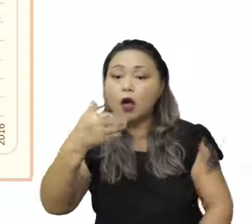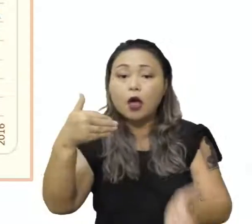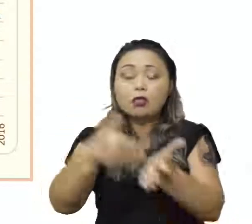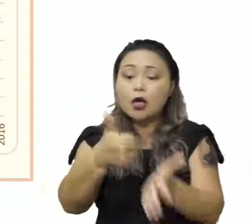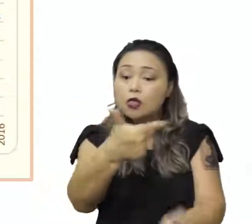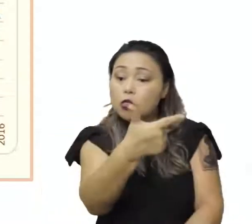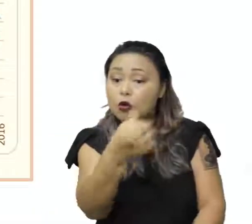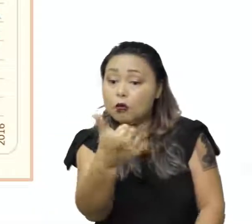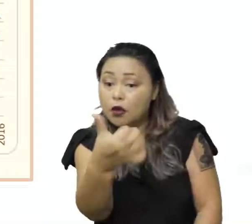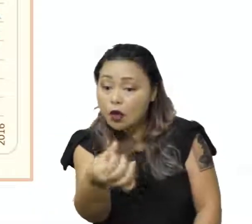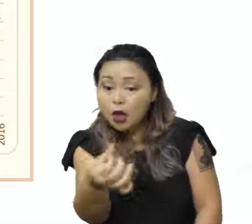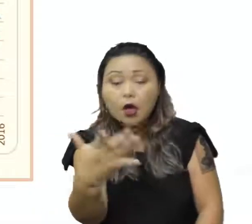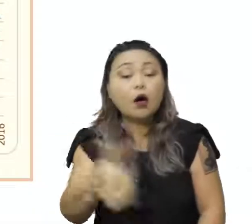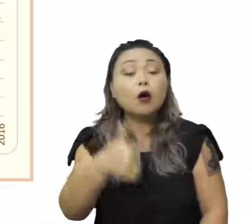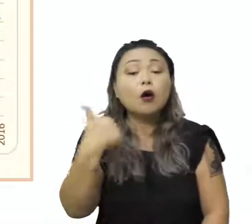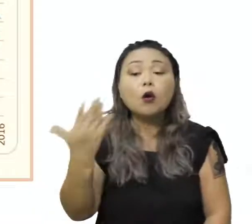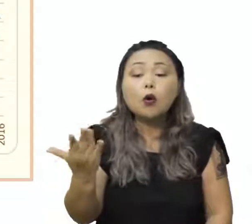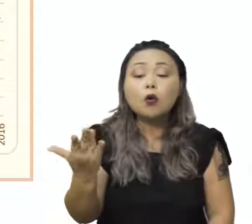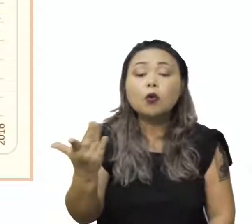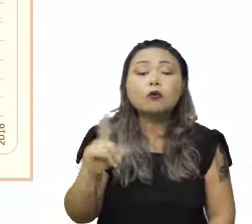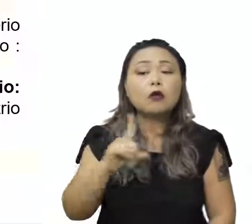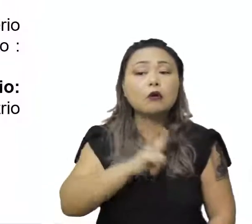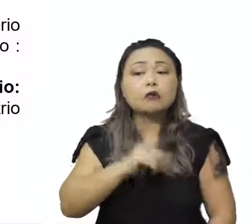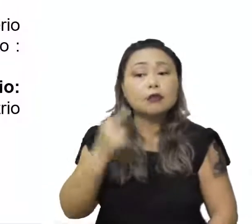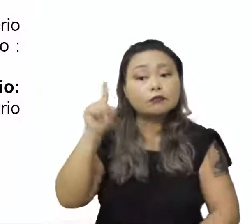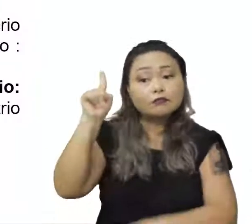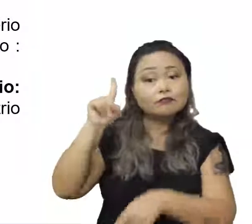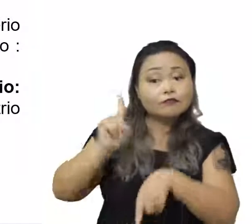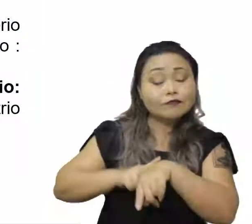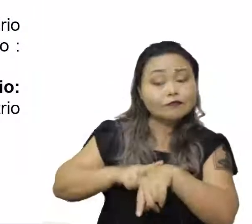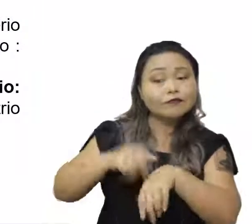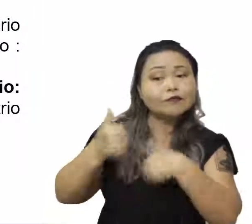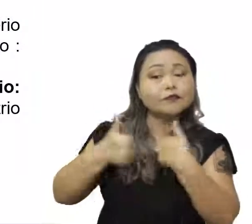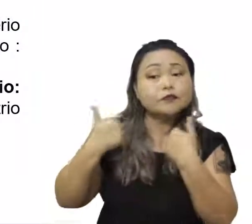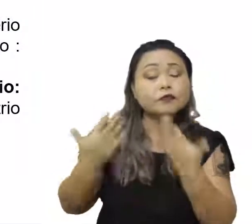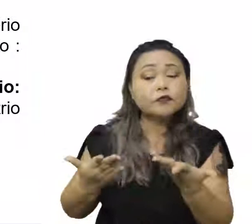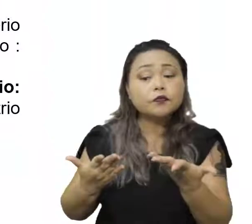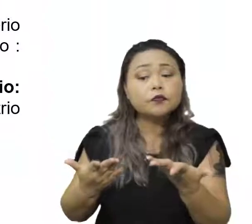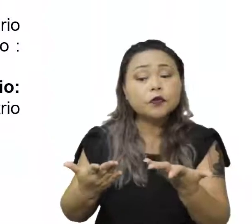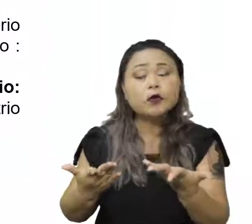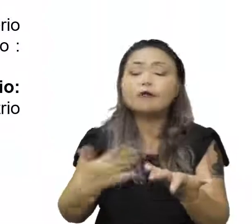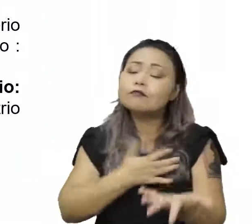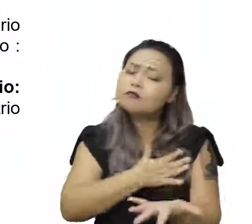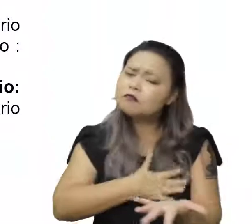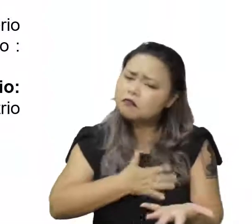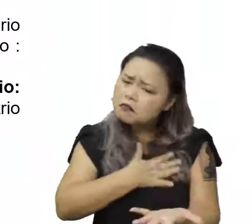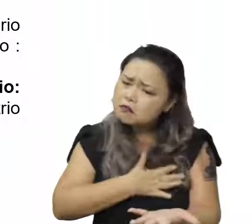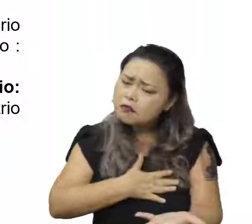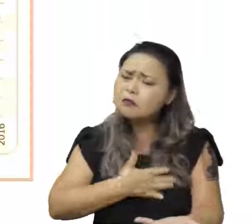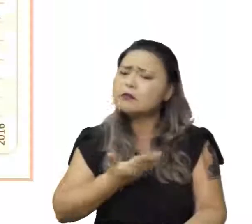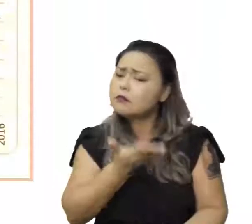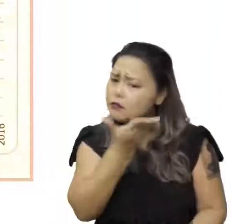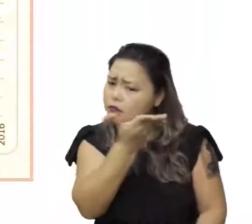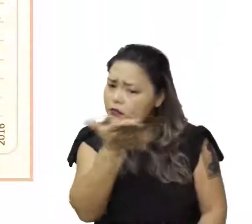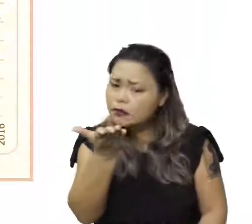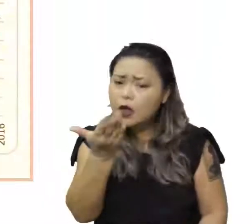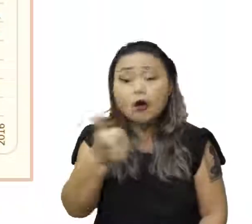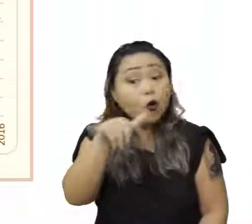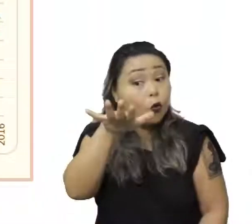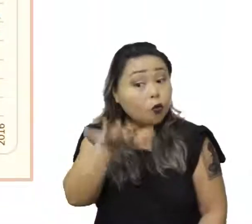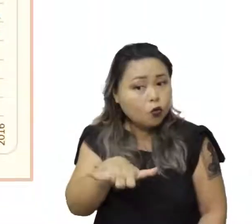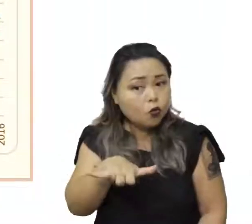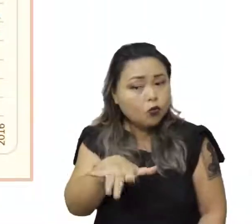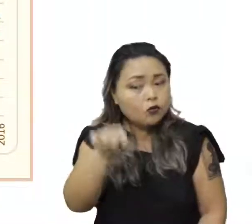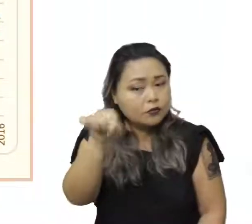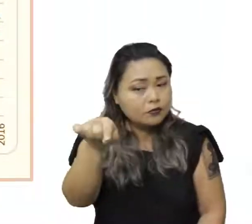2016. Claro que nós estamos com o tempo no limite, tá? Foi um prazer muito grande estar